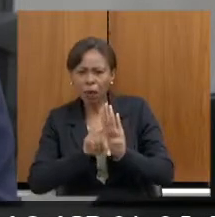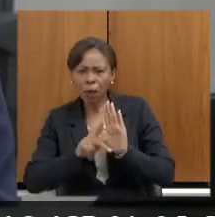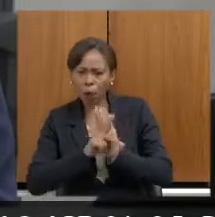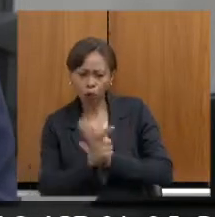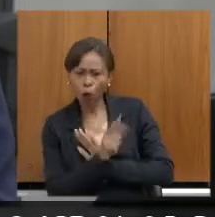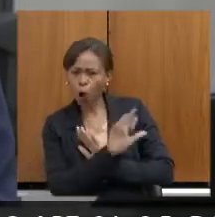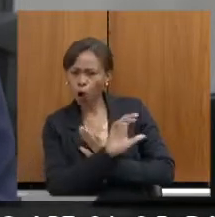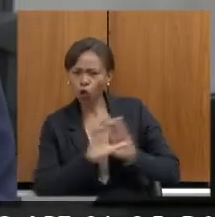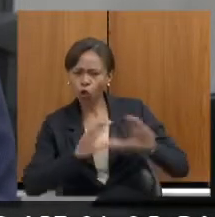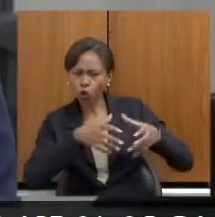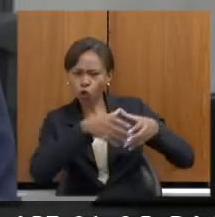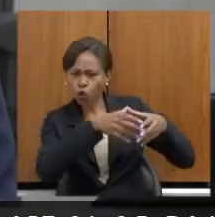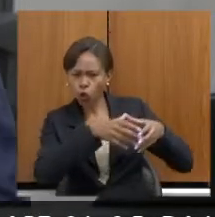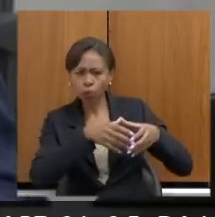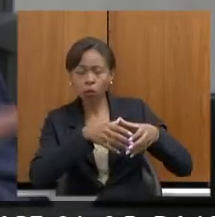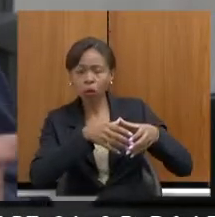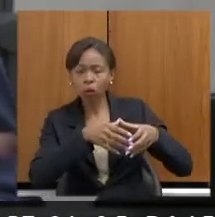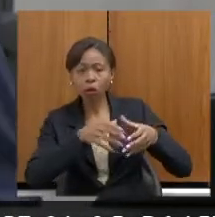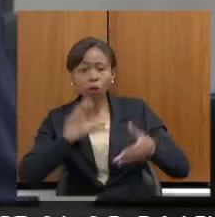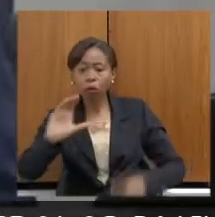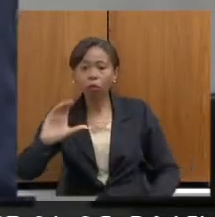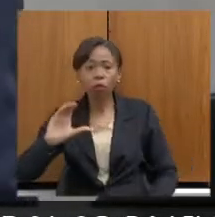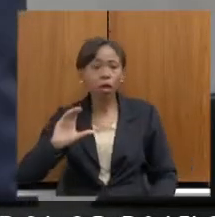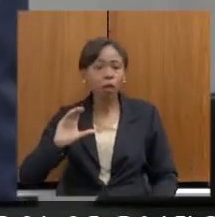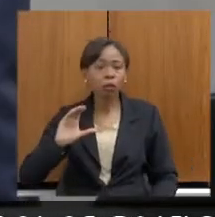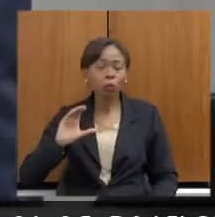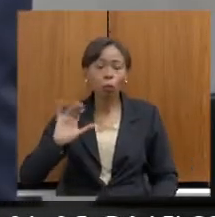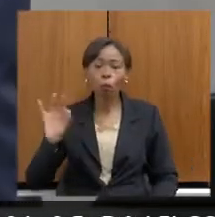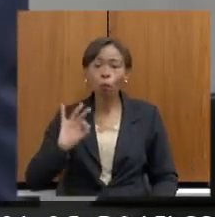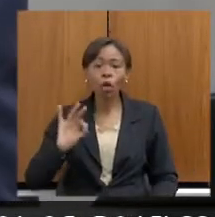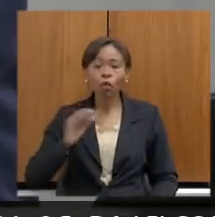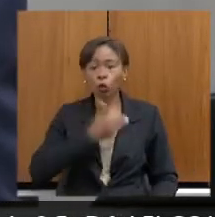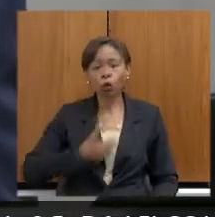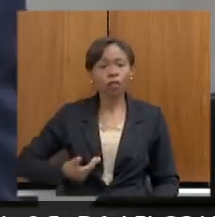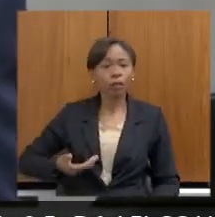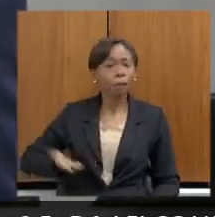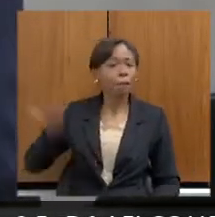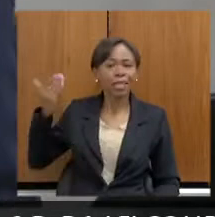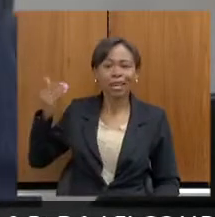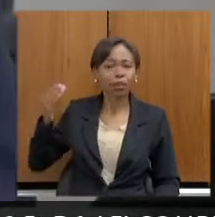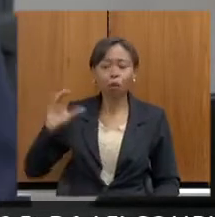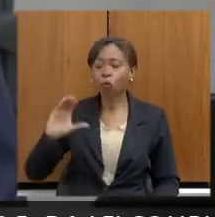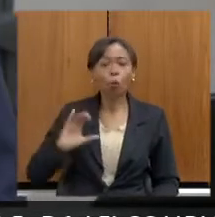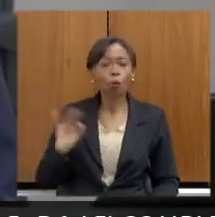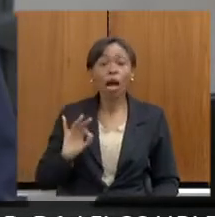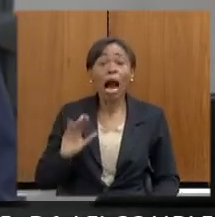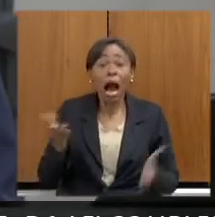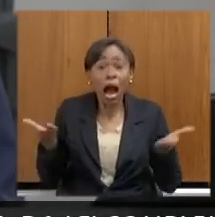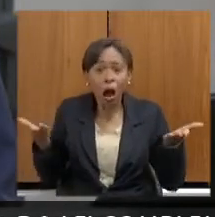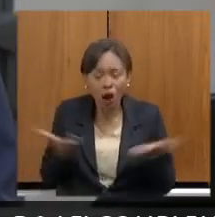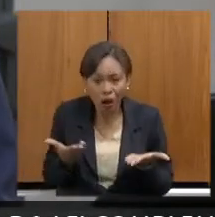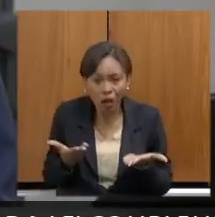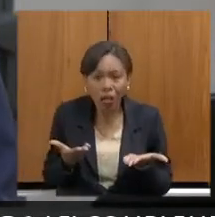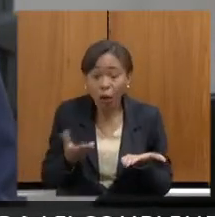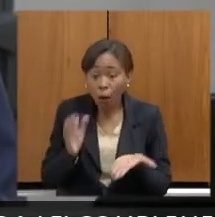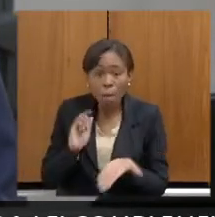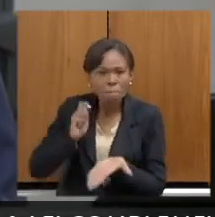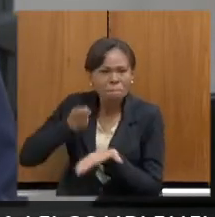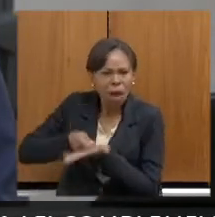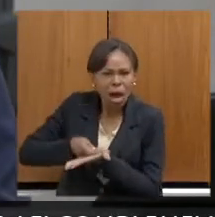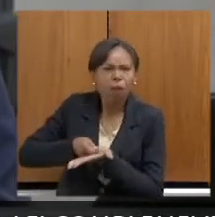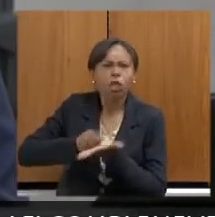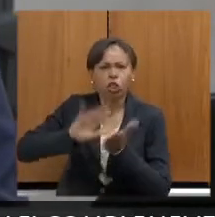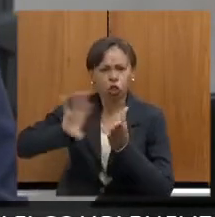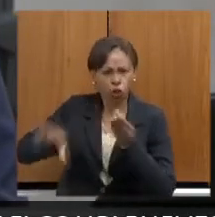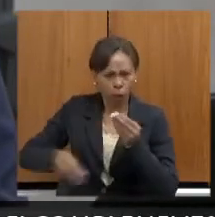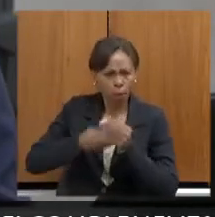centavo de emenda no governo passado e a gente tá vendo aqui o pagamento quase que integral 99% pagamento das